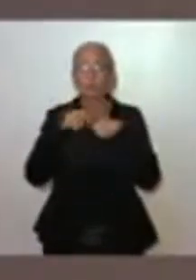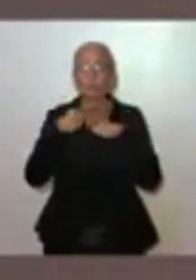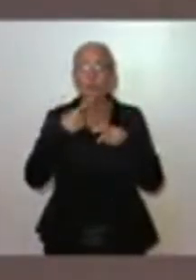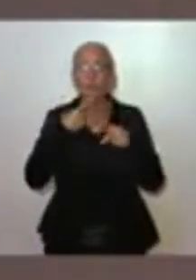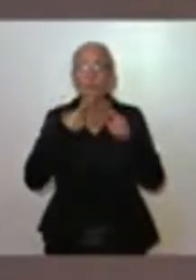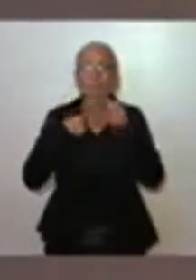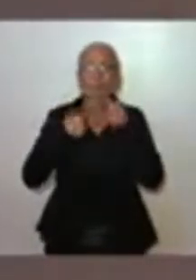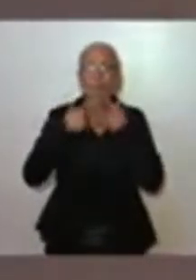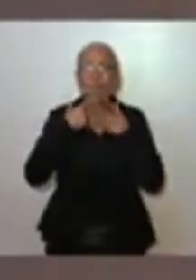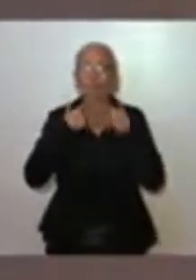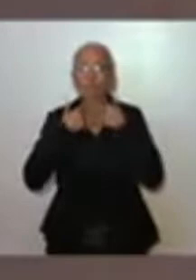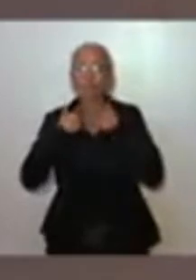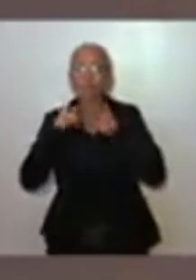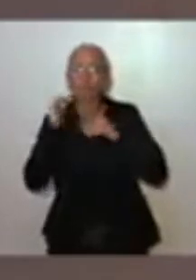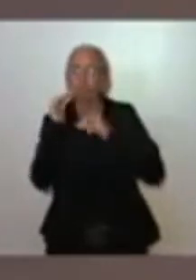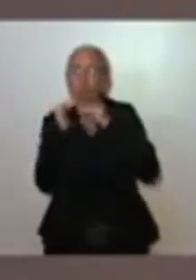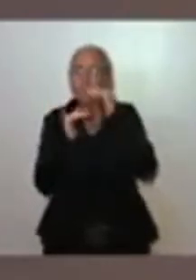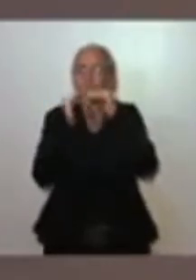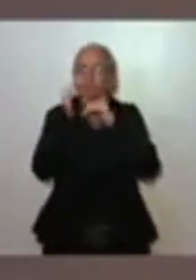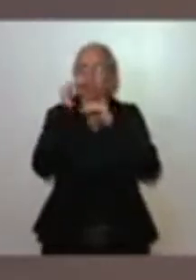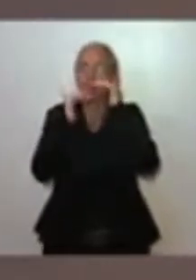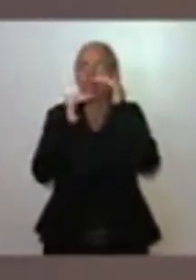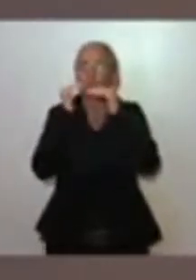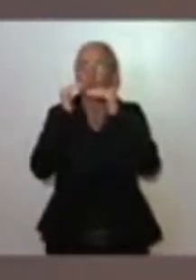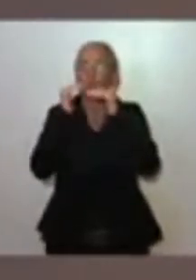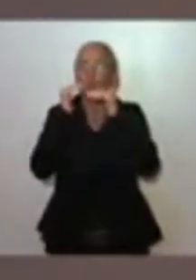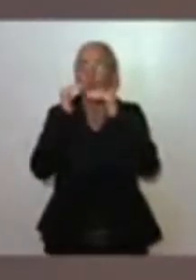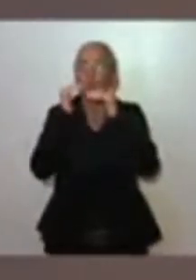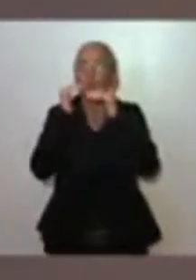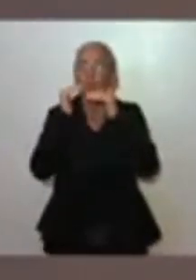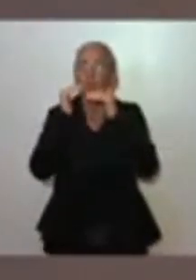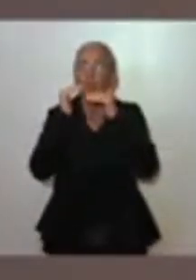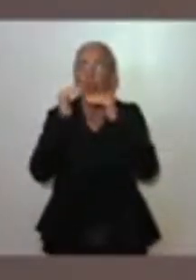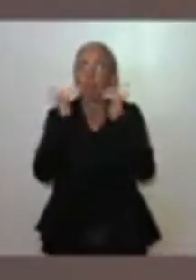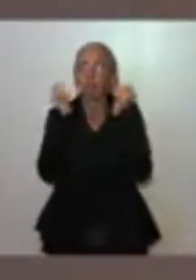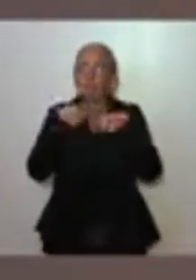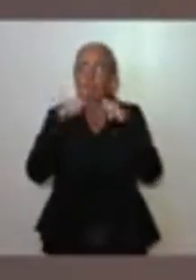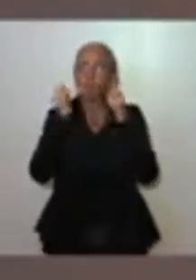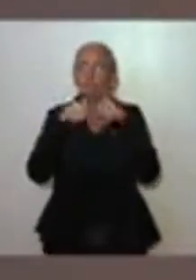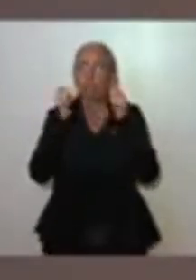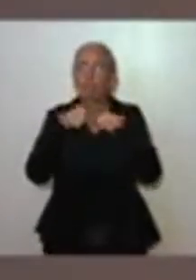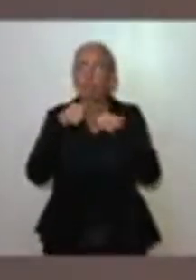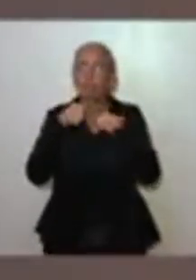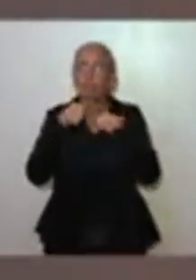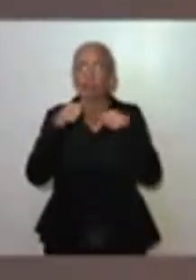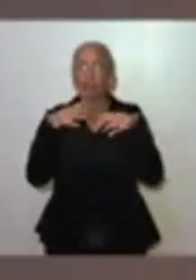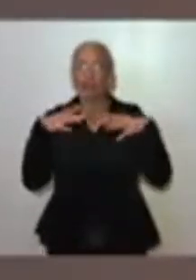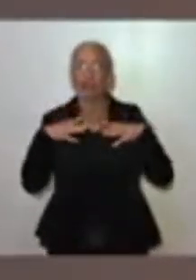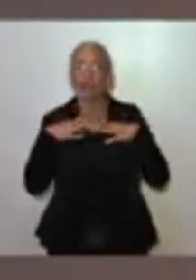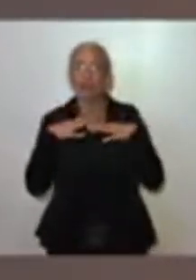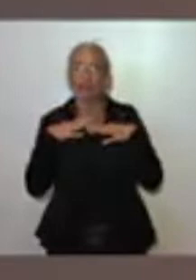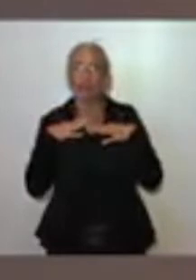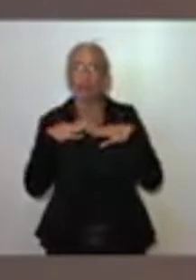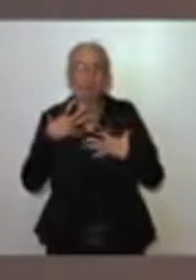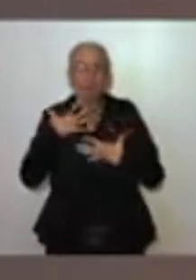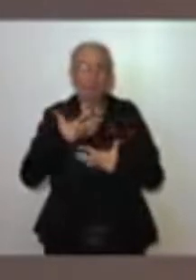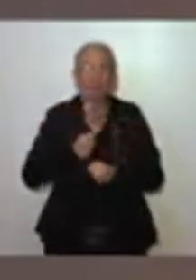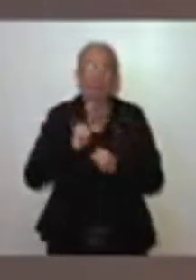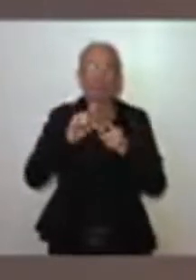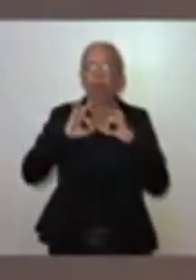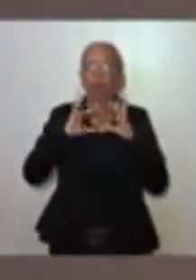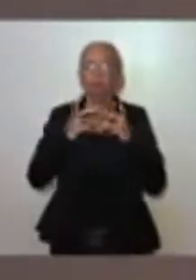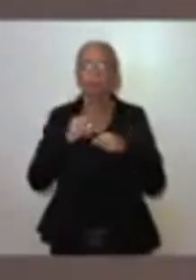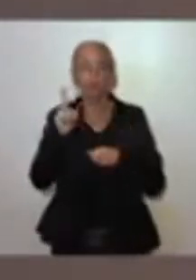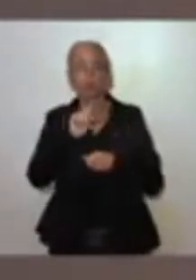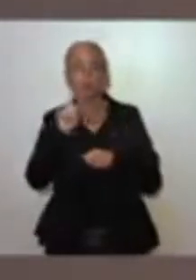desejo de progredir é preciso de ter uma ambição construtiva não sejam acomodados nem com formados